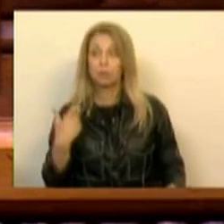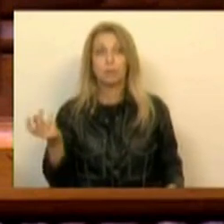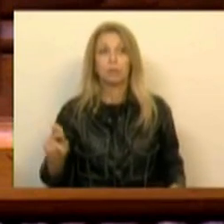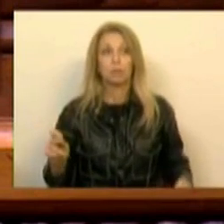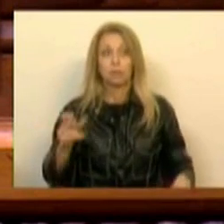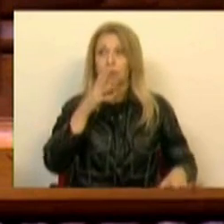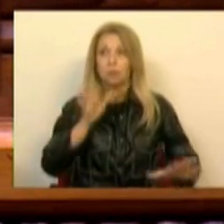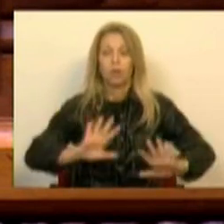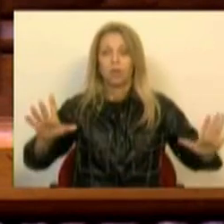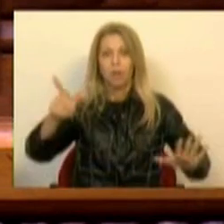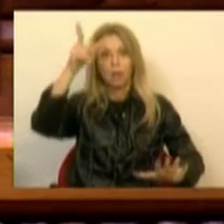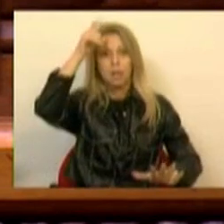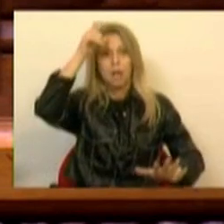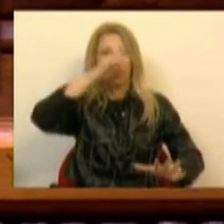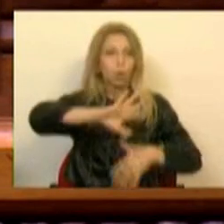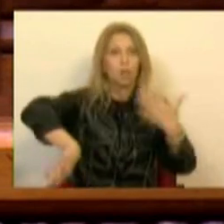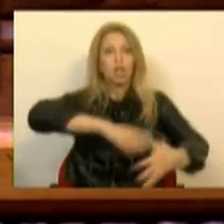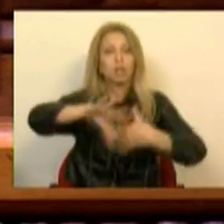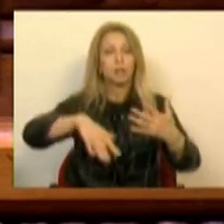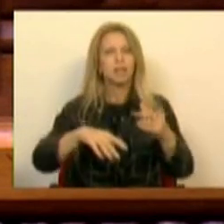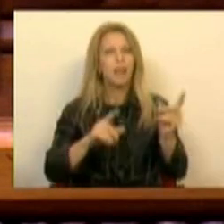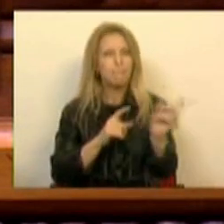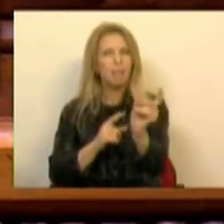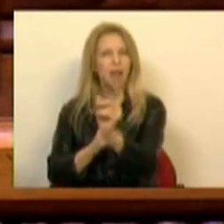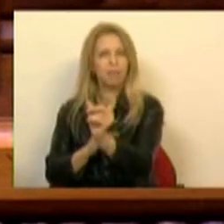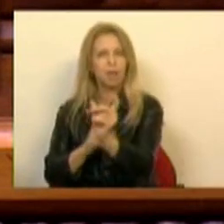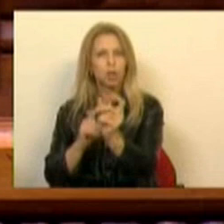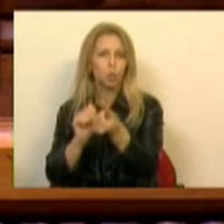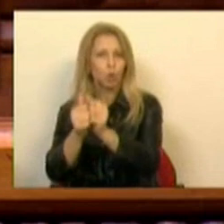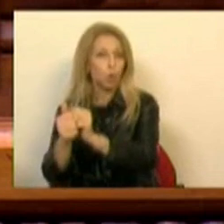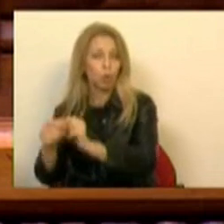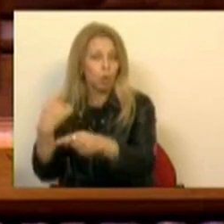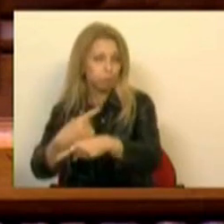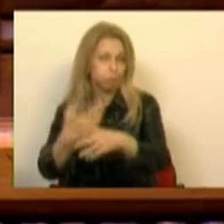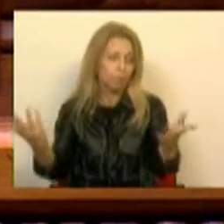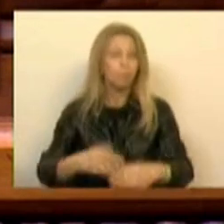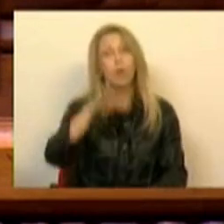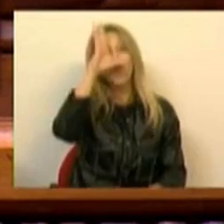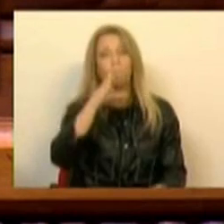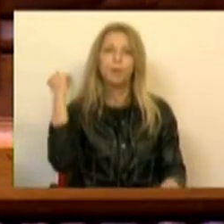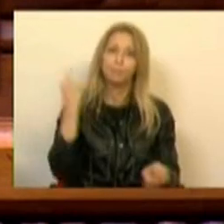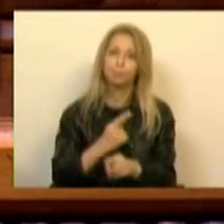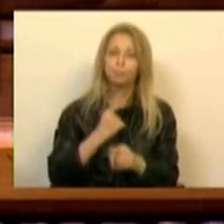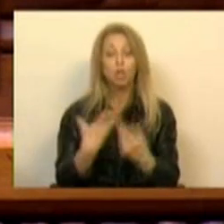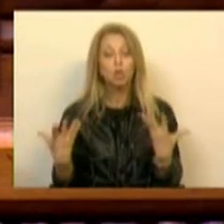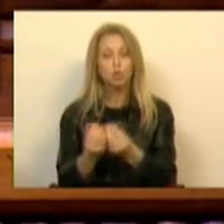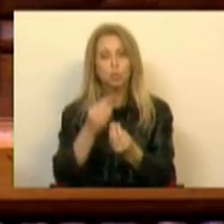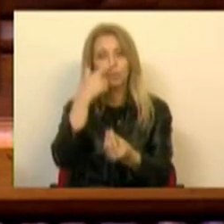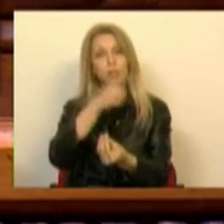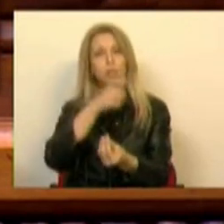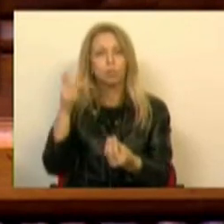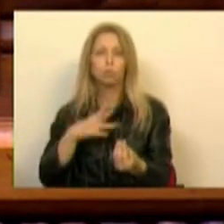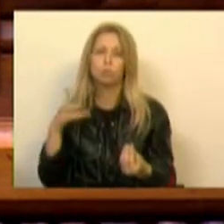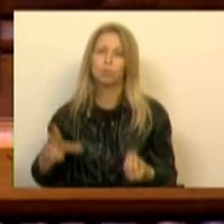caos, com o diabo. As palavras vão mudando. O Governo está, invariavelmente, lado a lado com os portugueses,